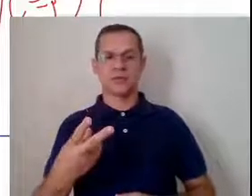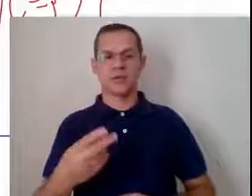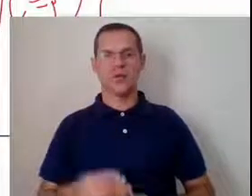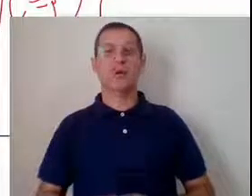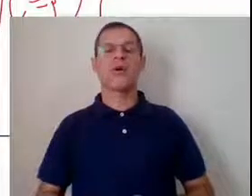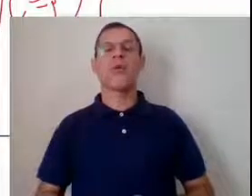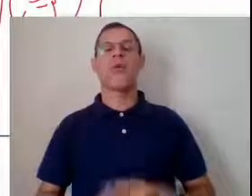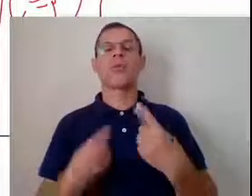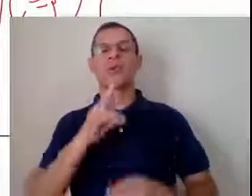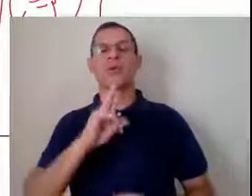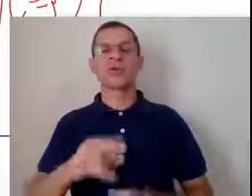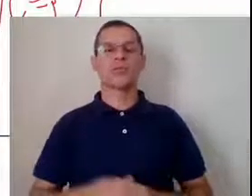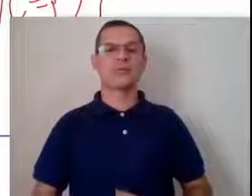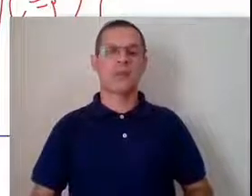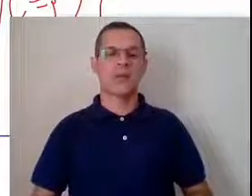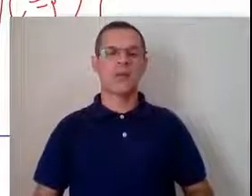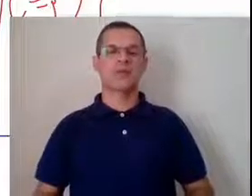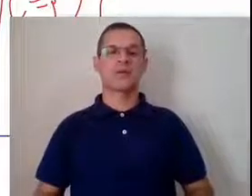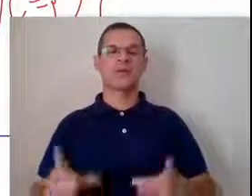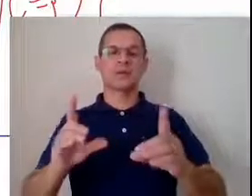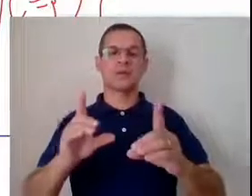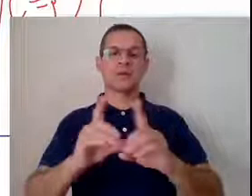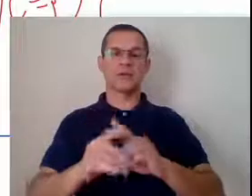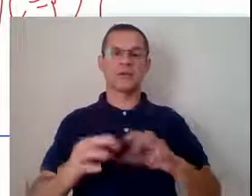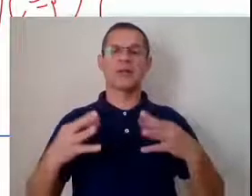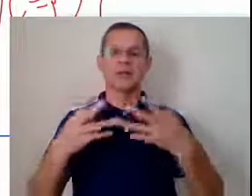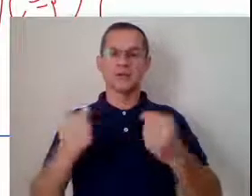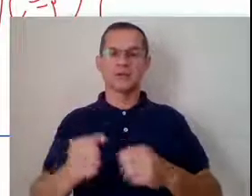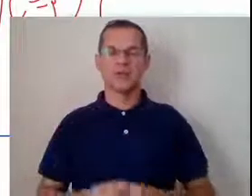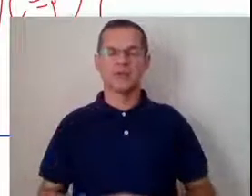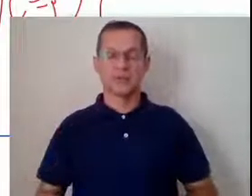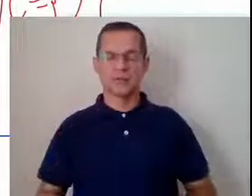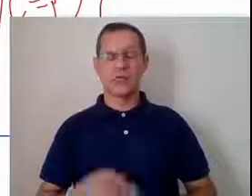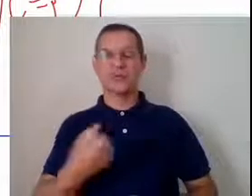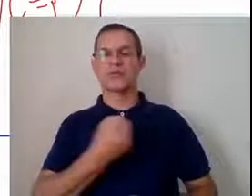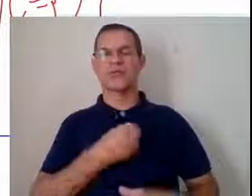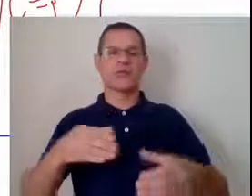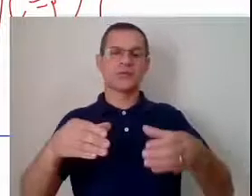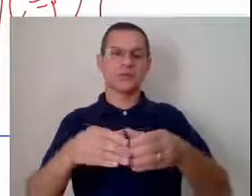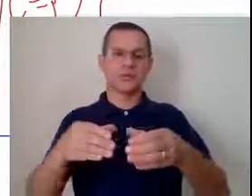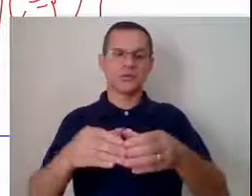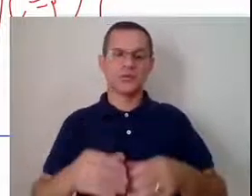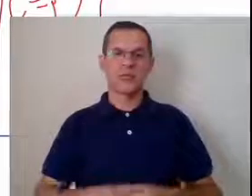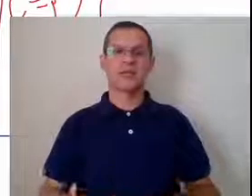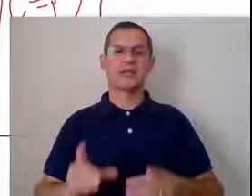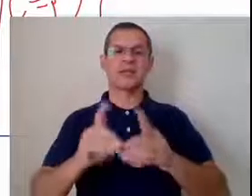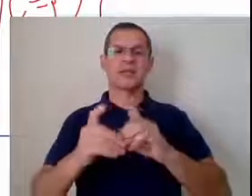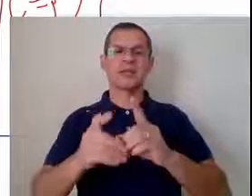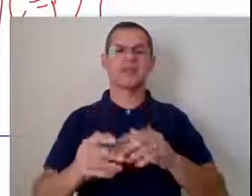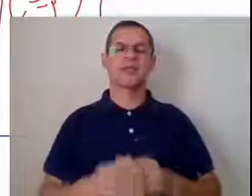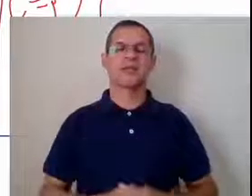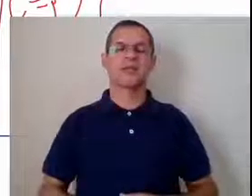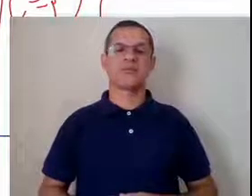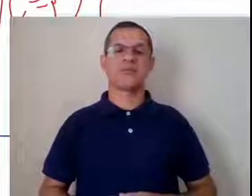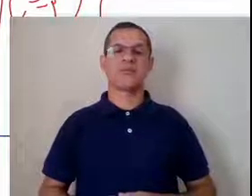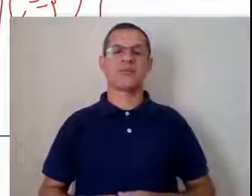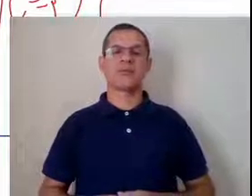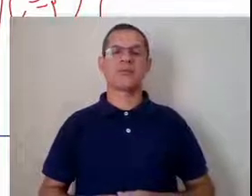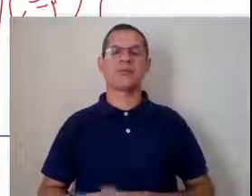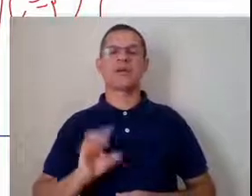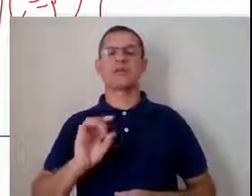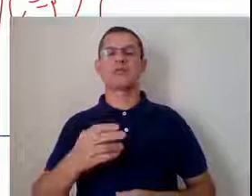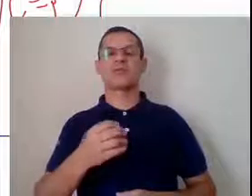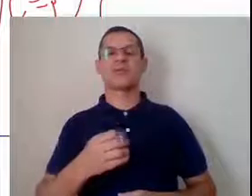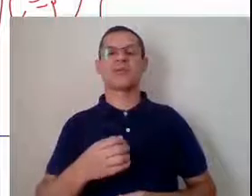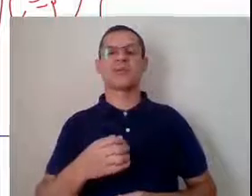a resposta? União são todos os elementos do conjunto e interseção é